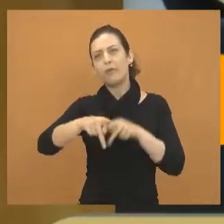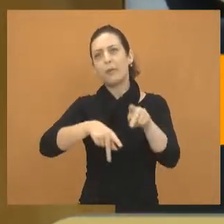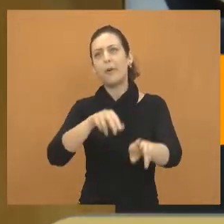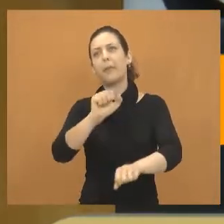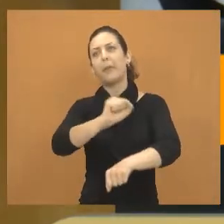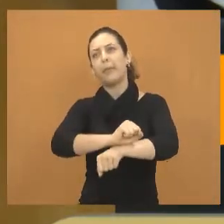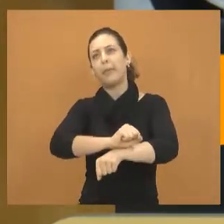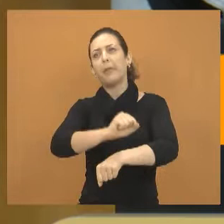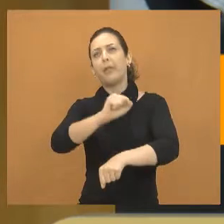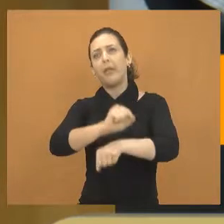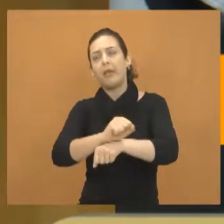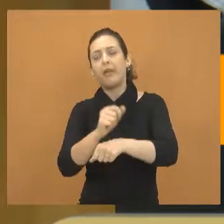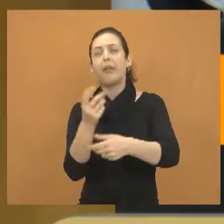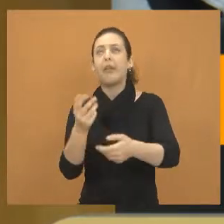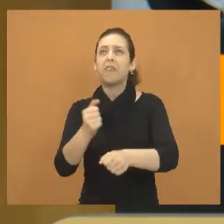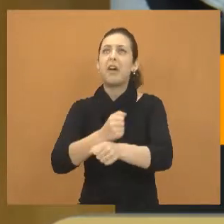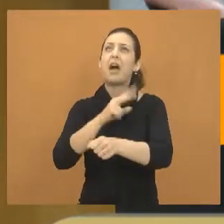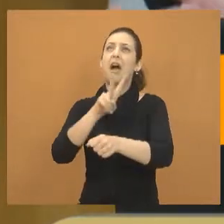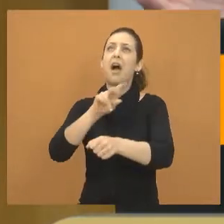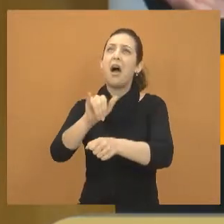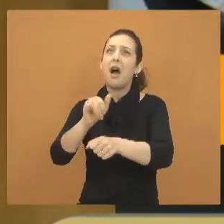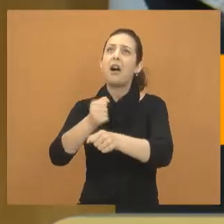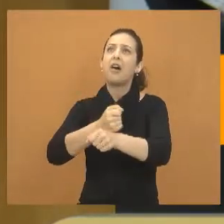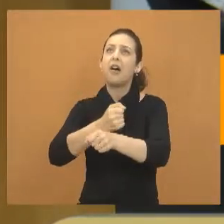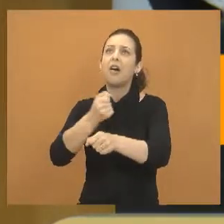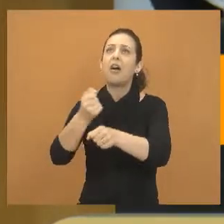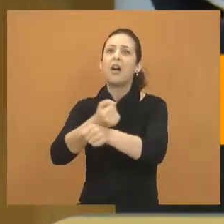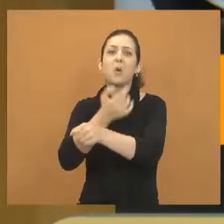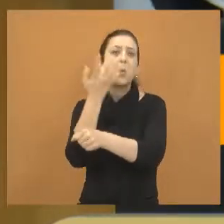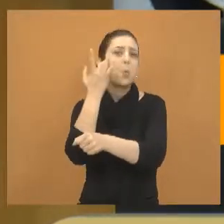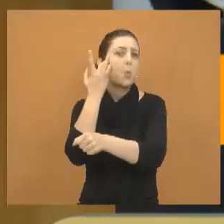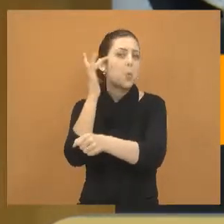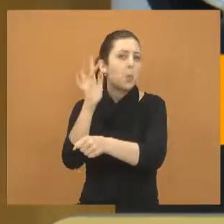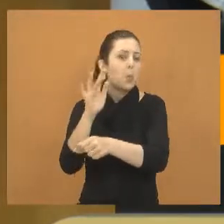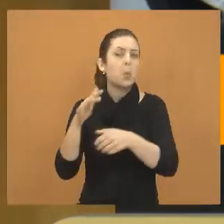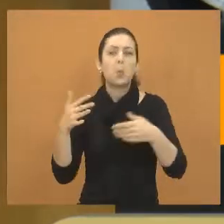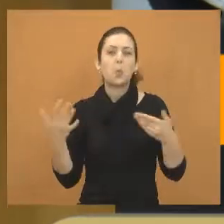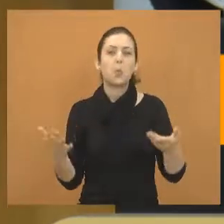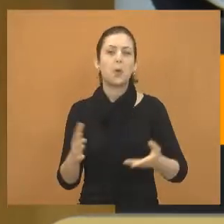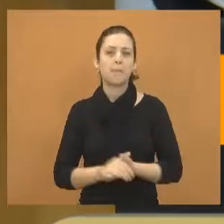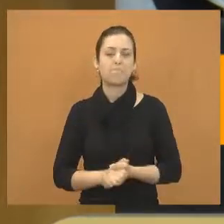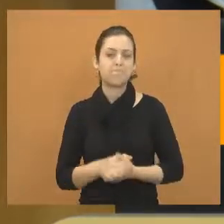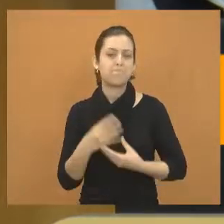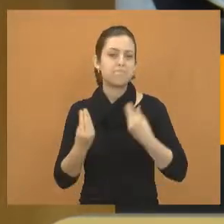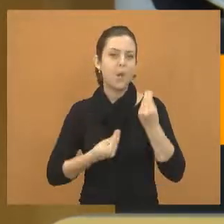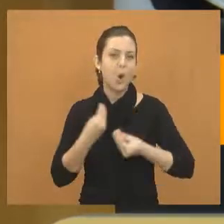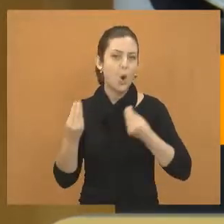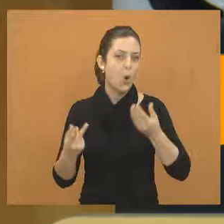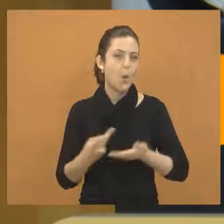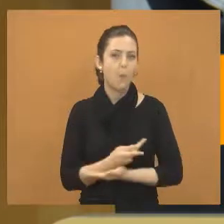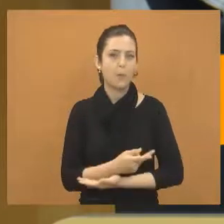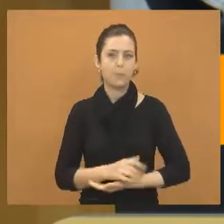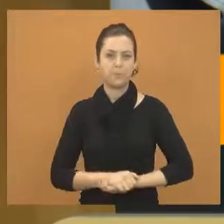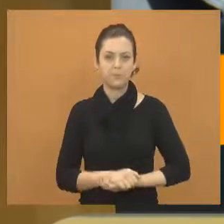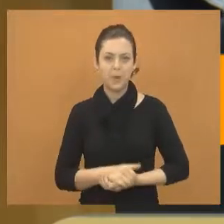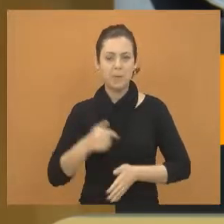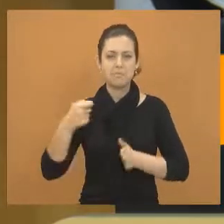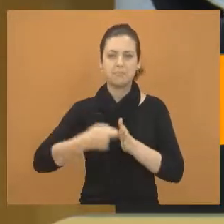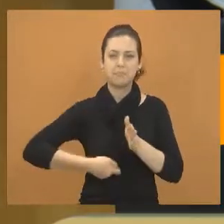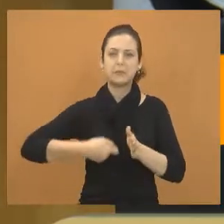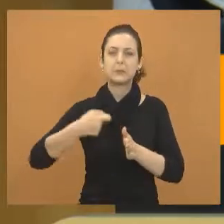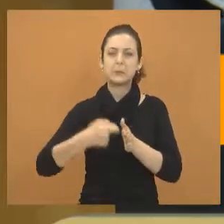população vai ouvir que vai ser construído, e não sabemos como que isso vai se dar. É uma